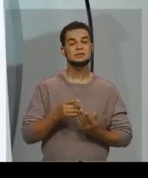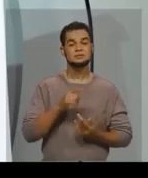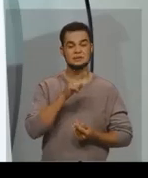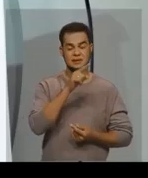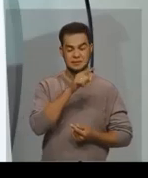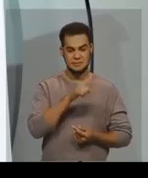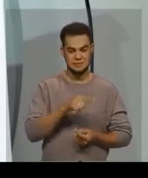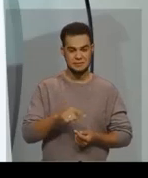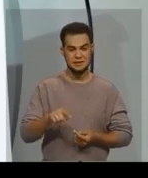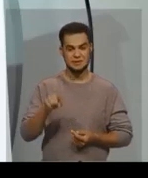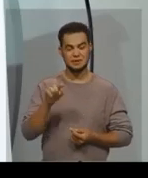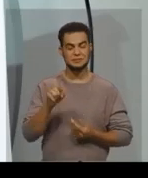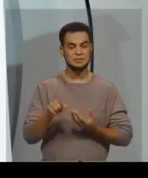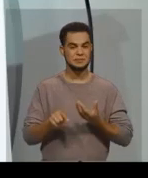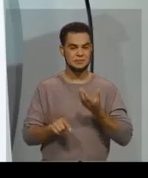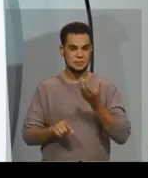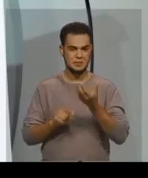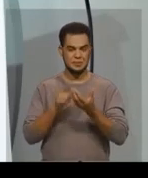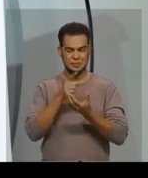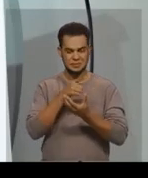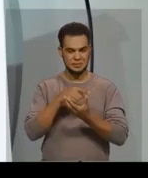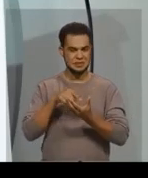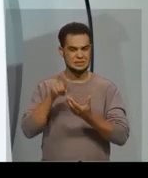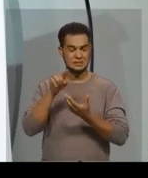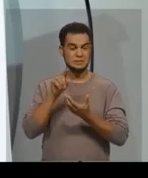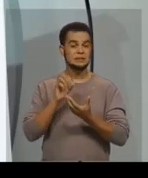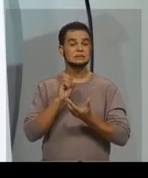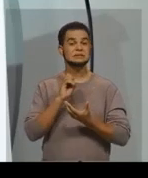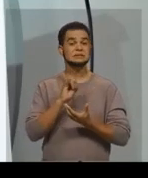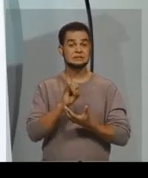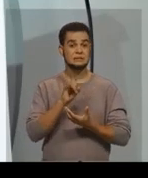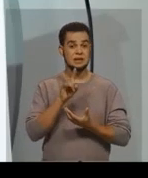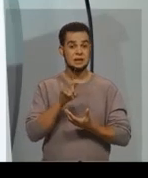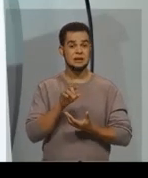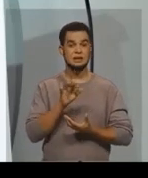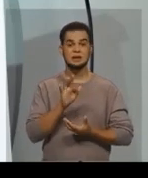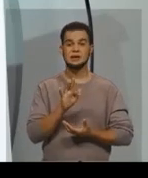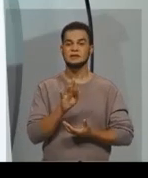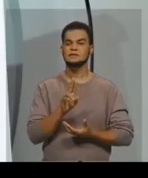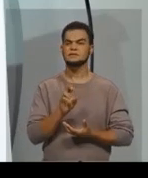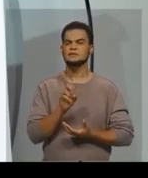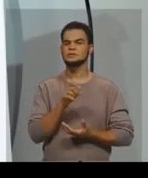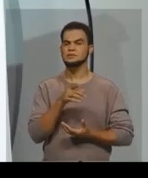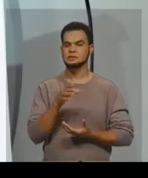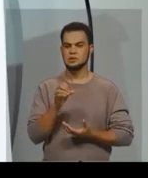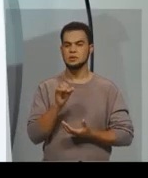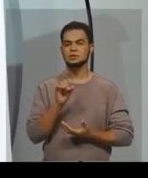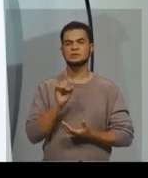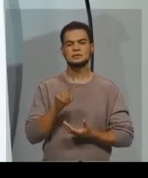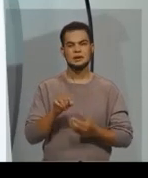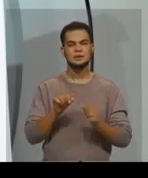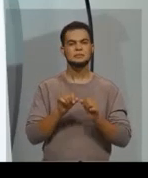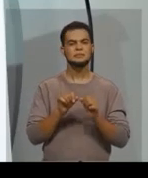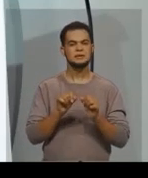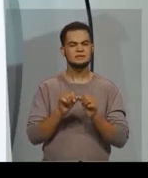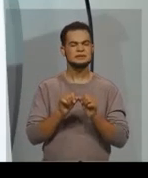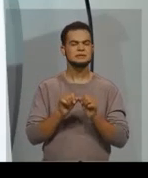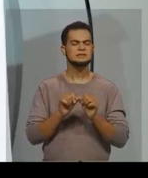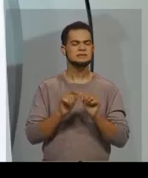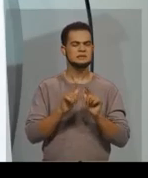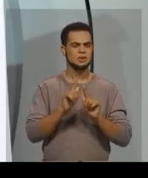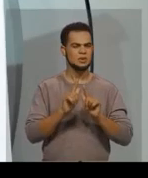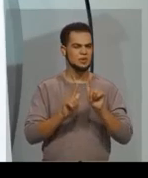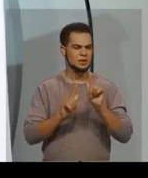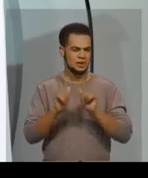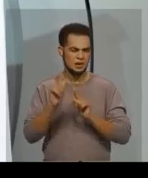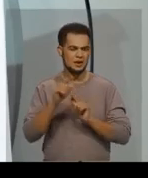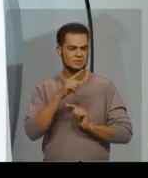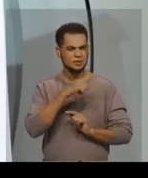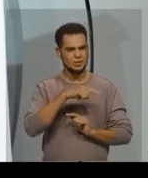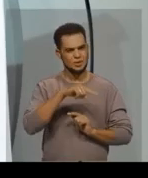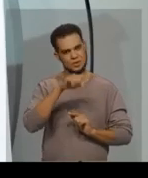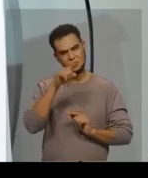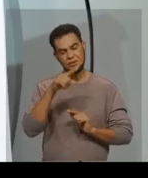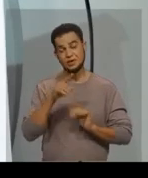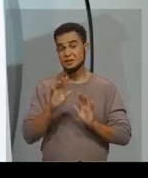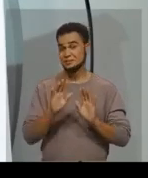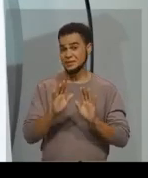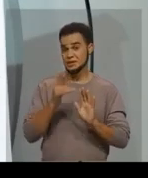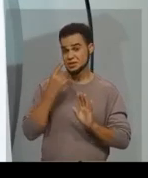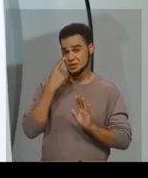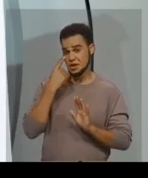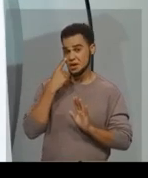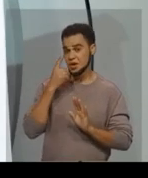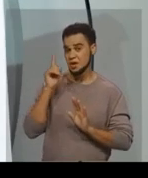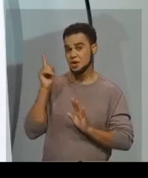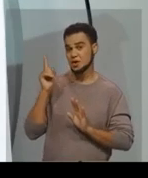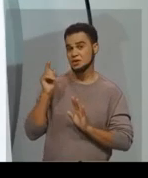Não gostei não. Se fosse uma função, daria para fazer o gráfico, tá? Eu já sei que o A é positivo. Então vai ficar assim. Pronto. É